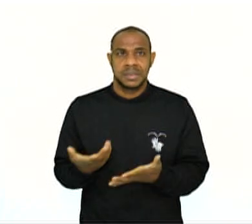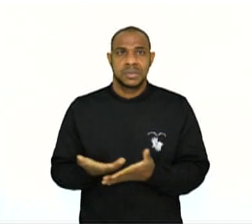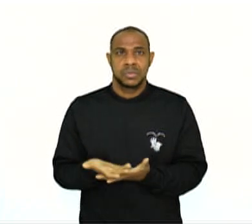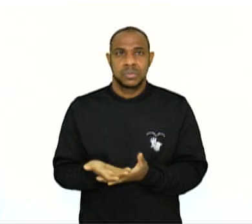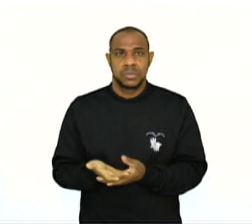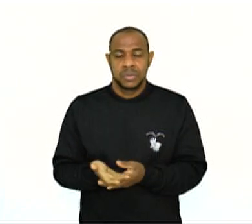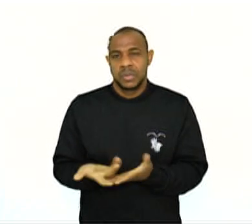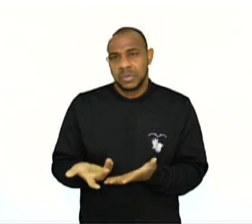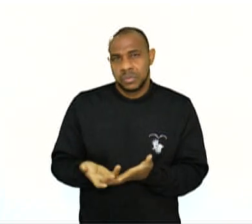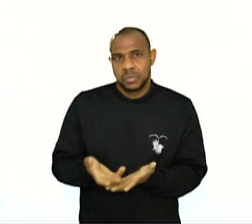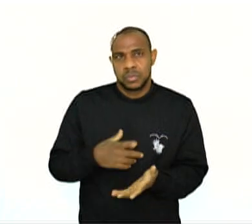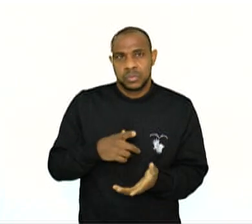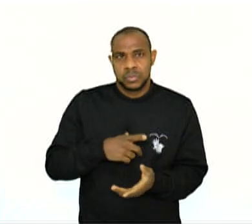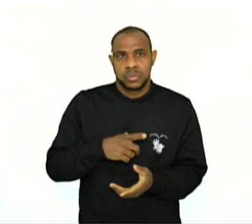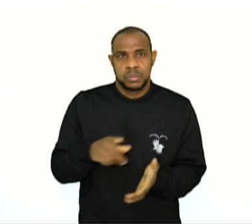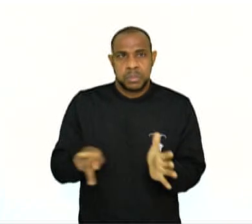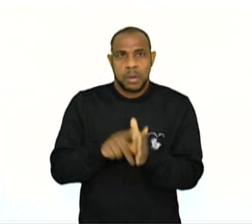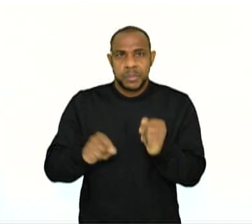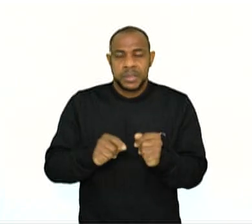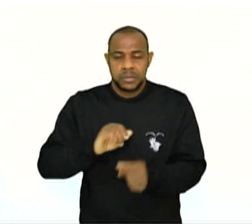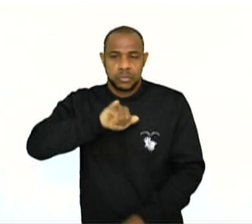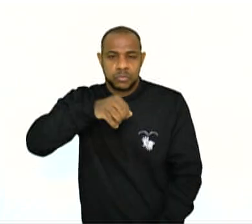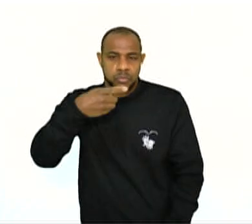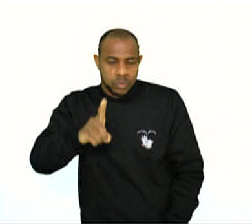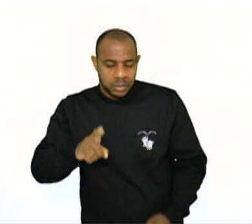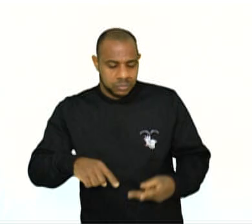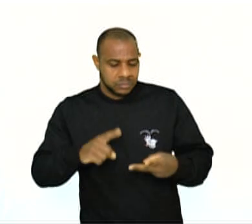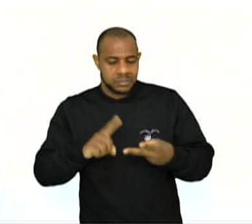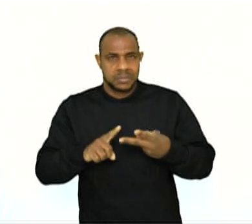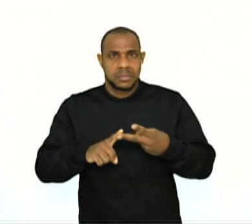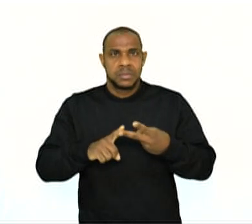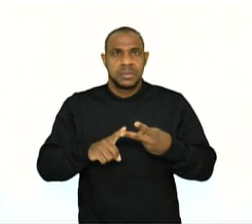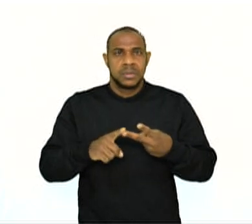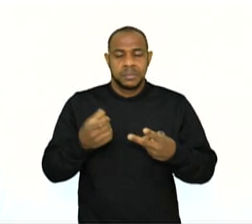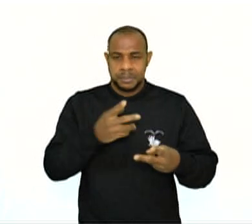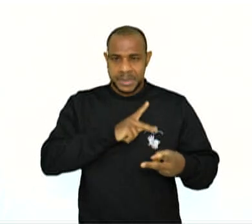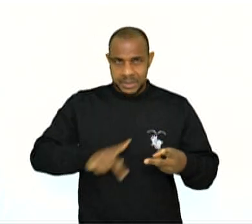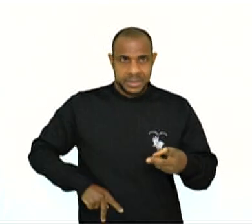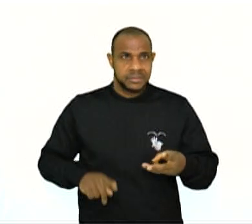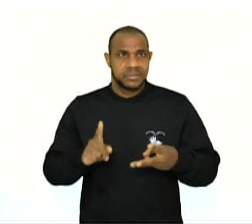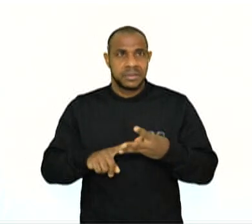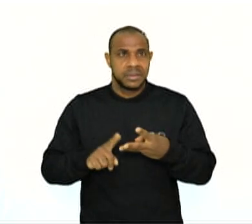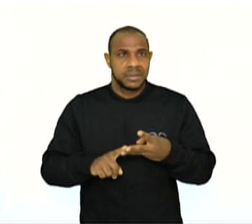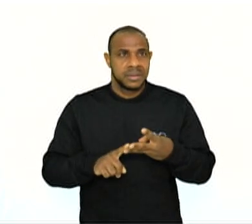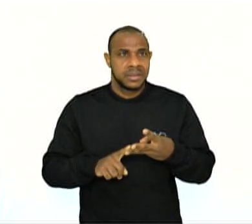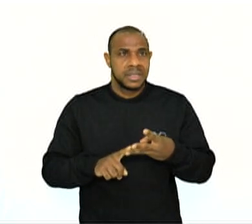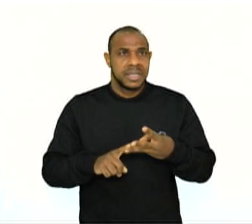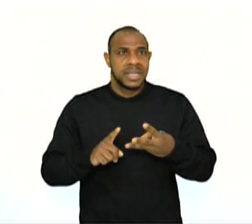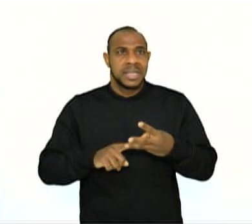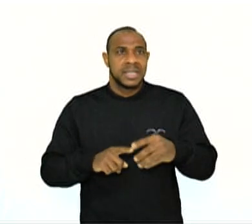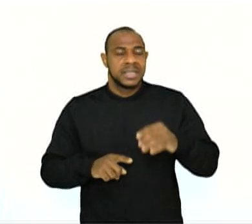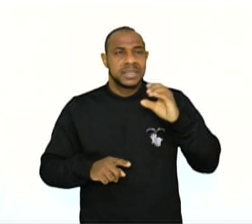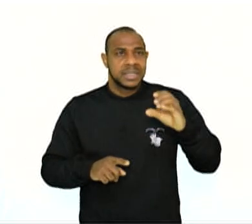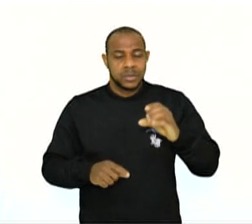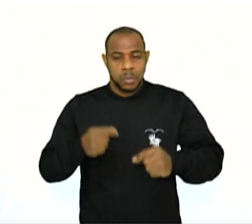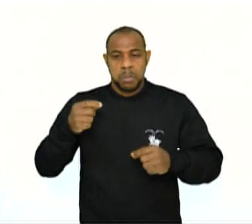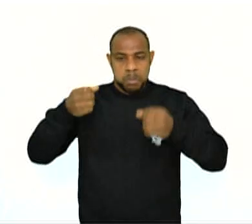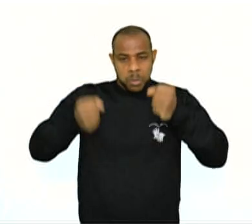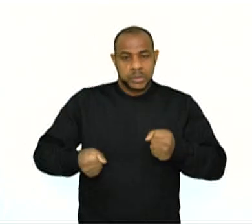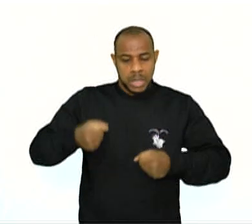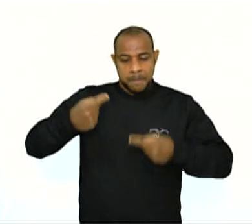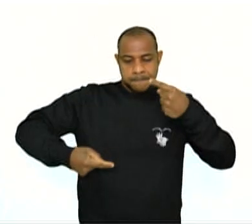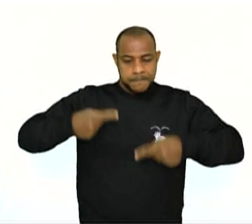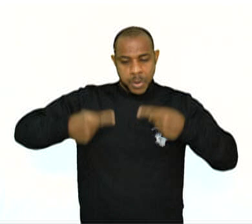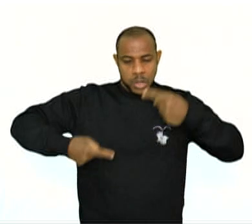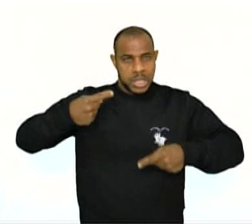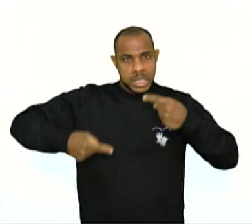Goulart, B, das contradições econômicas do modelo desenvolvimentista, C, do poder político